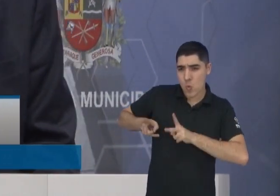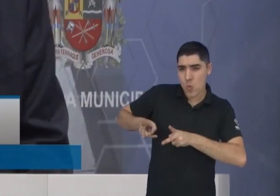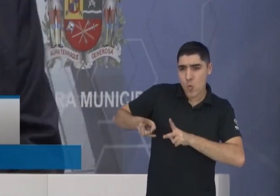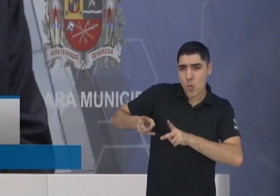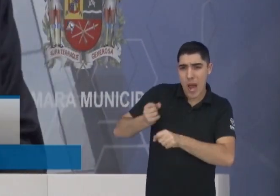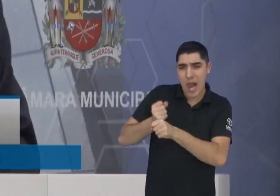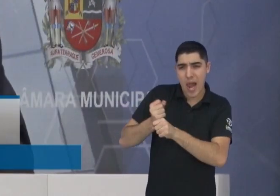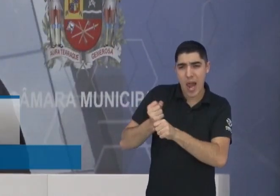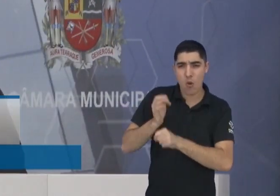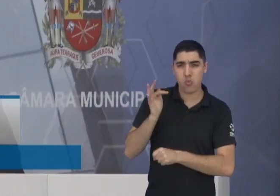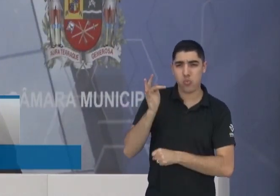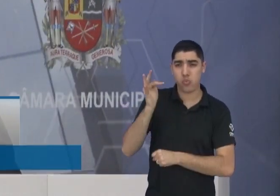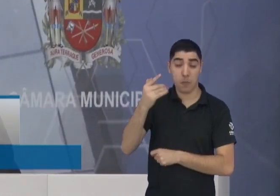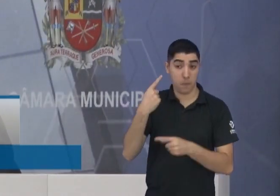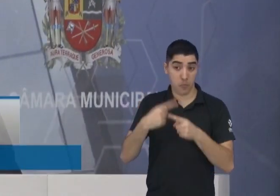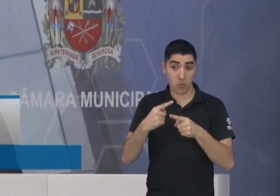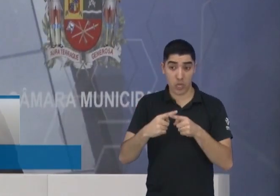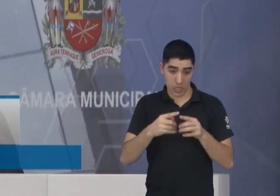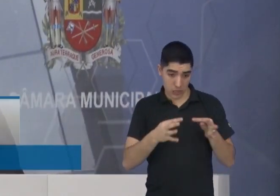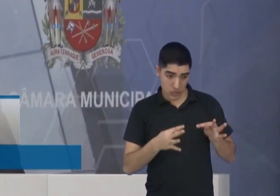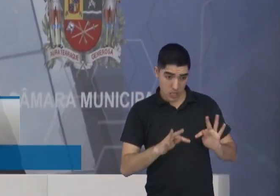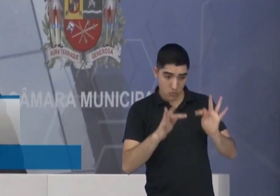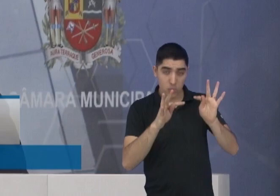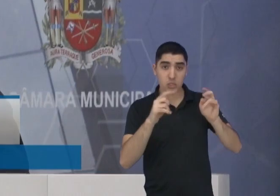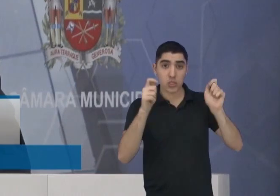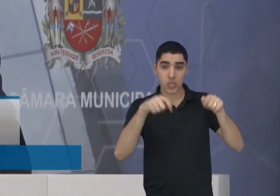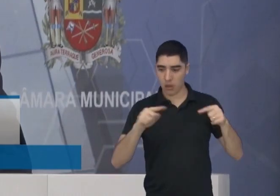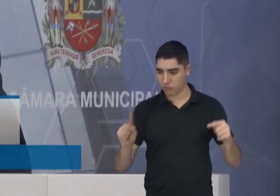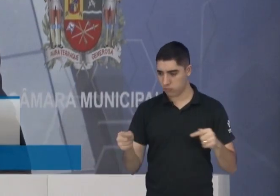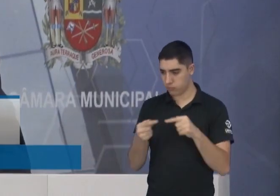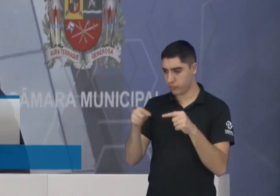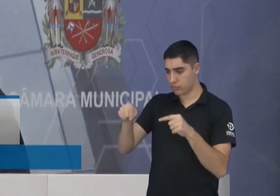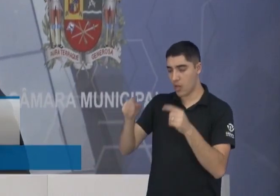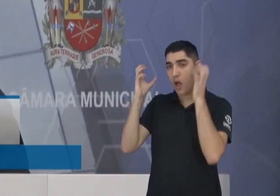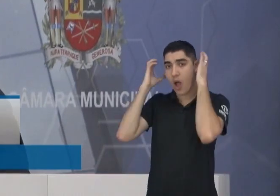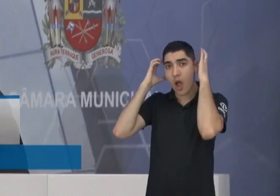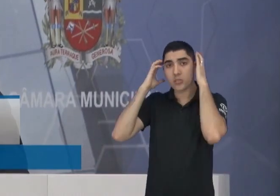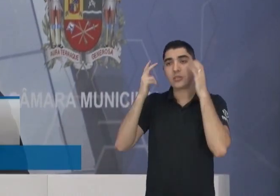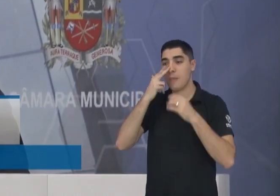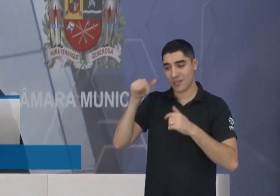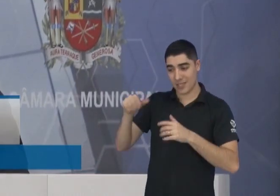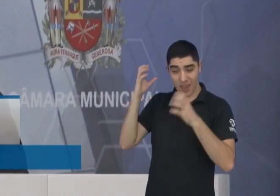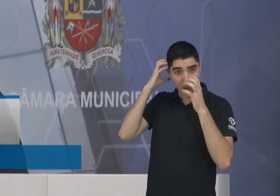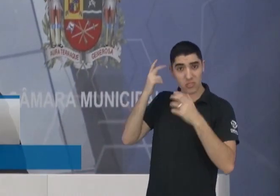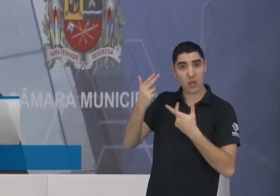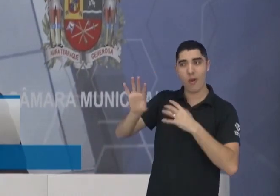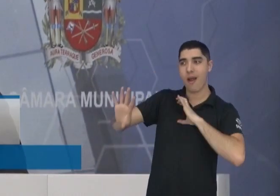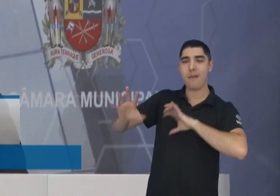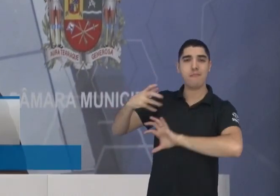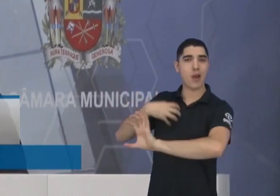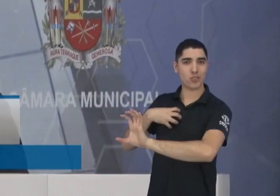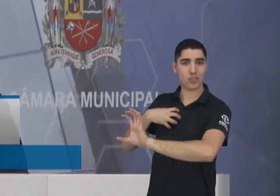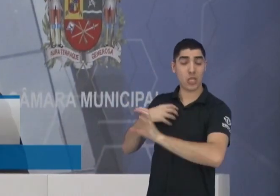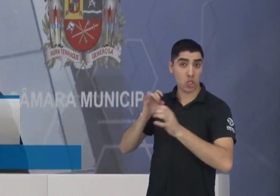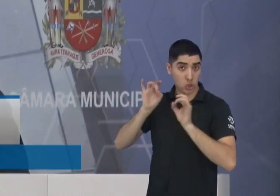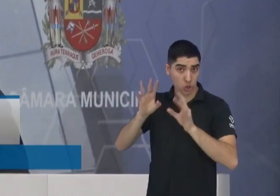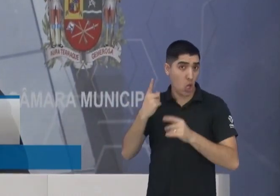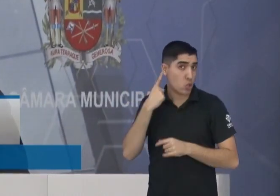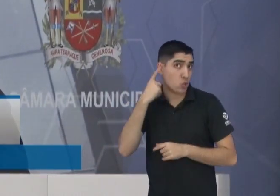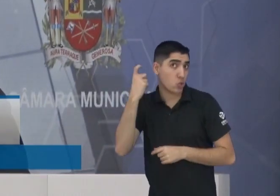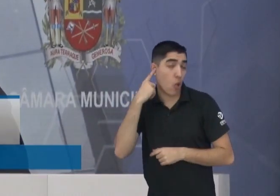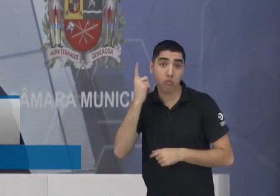tenha, porque o rádio consegue criar uma empatia com quem está do outro lado. Hoje não mais só no som, mas em áudio e